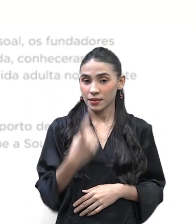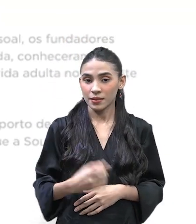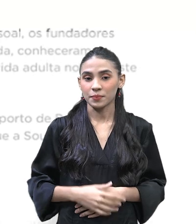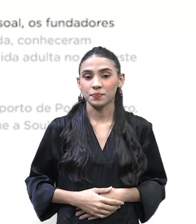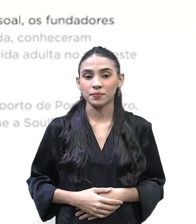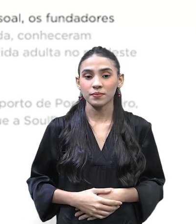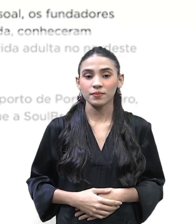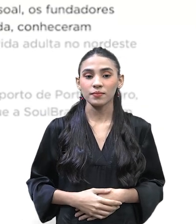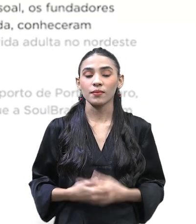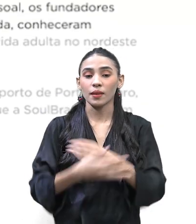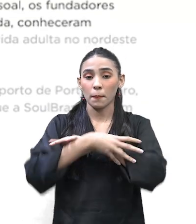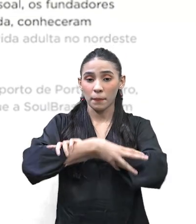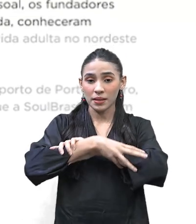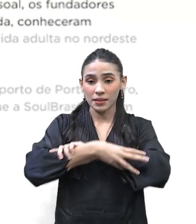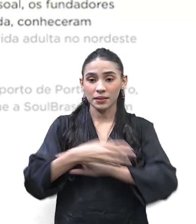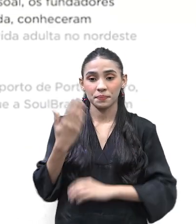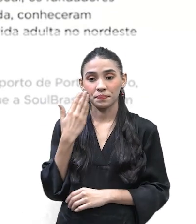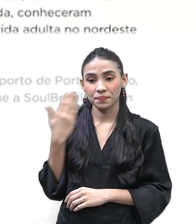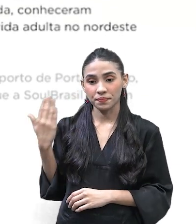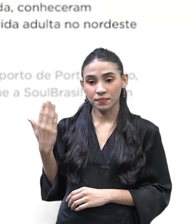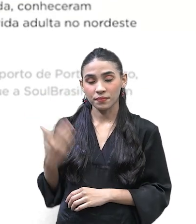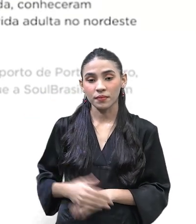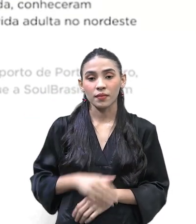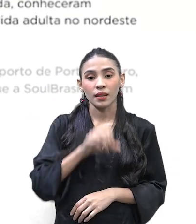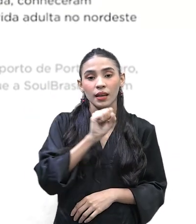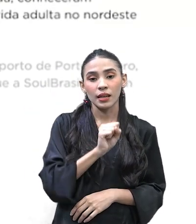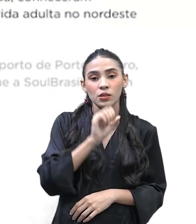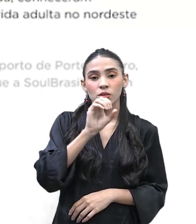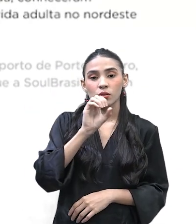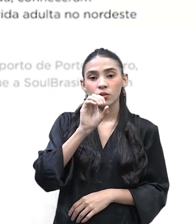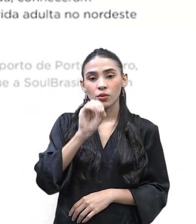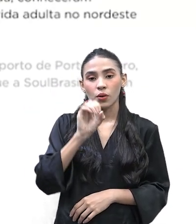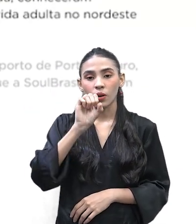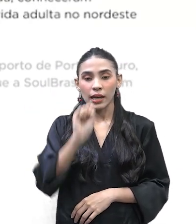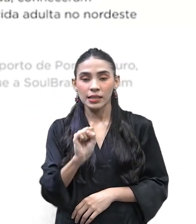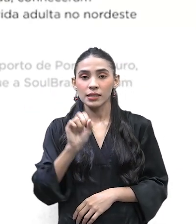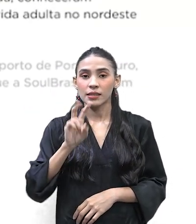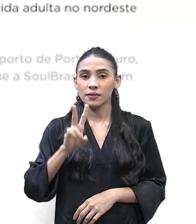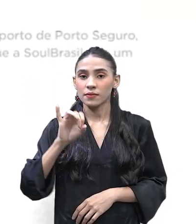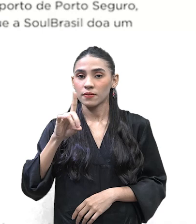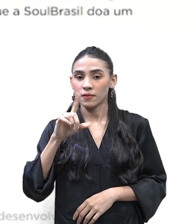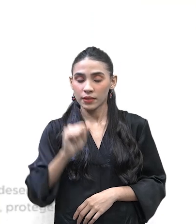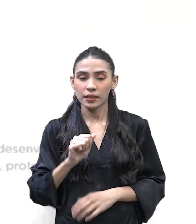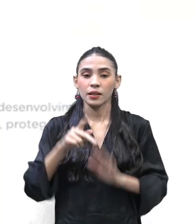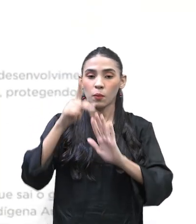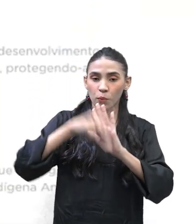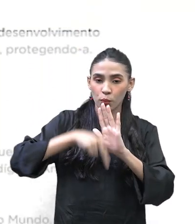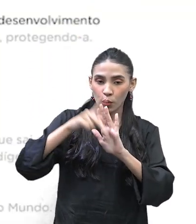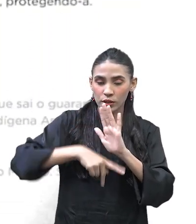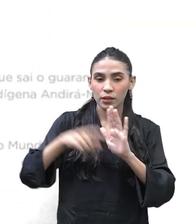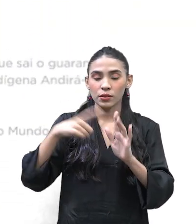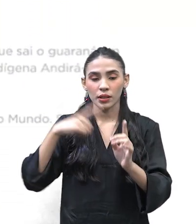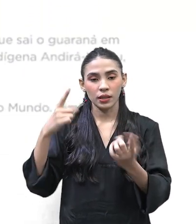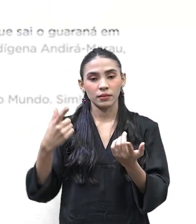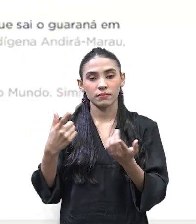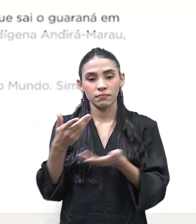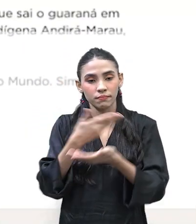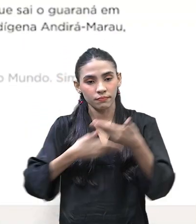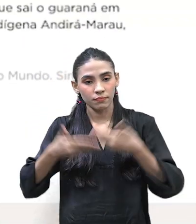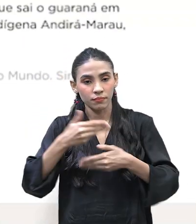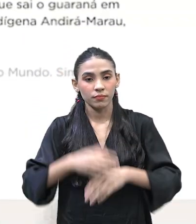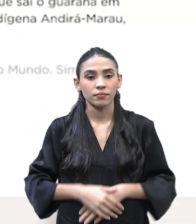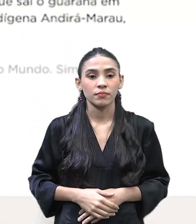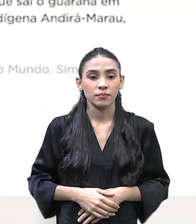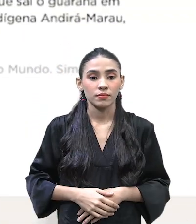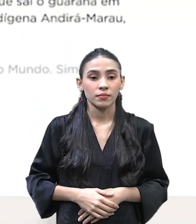aí fala sobre a parceria que eles fazem também lá com a SOS Vida. Então, olha só, ele fala com qual é o projeto social que eles também se envolvem. E olha só que legal,